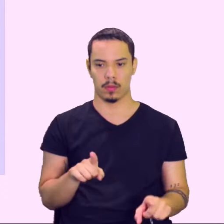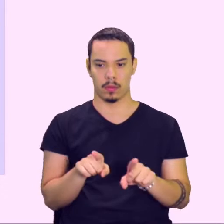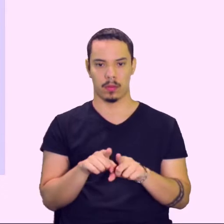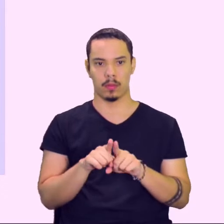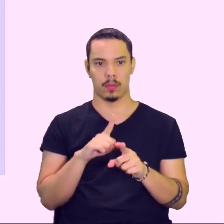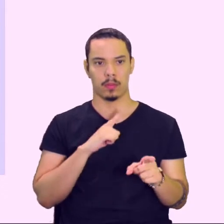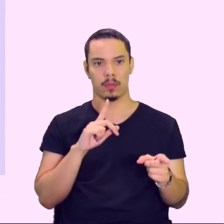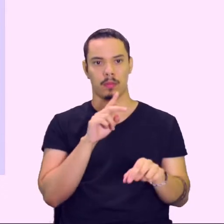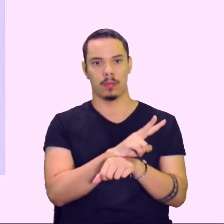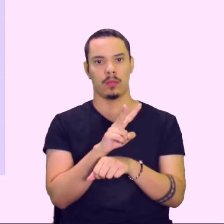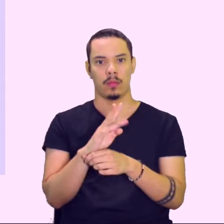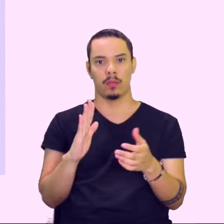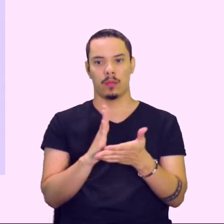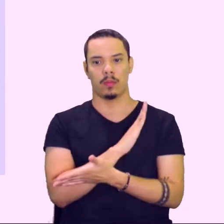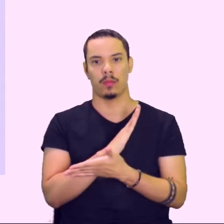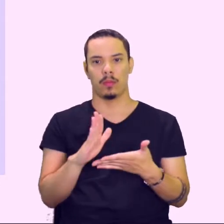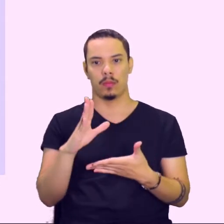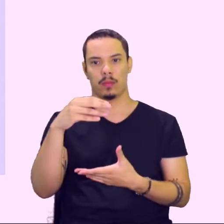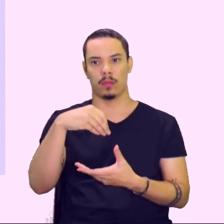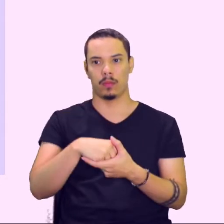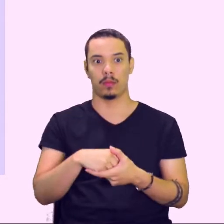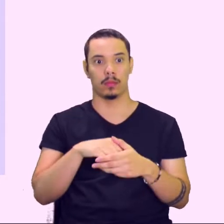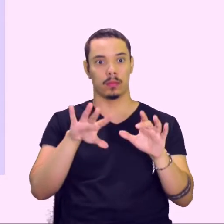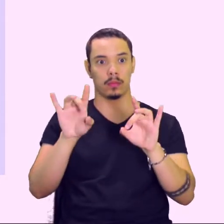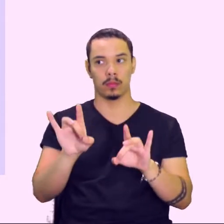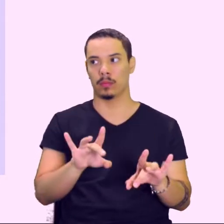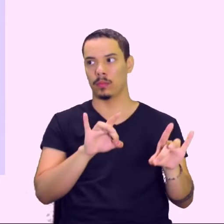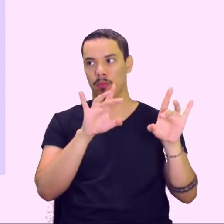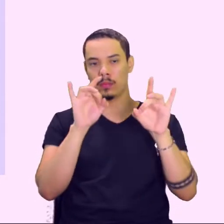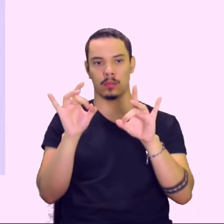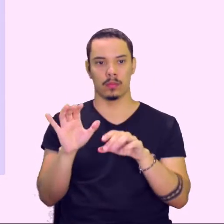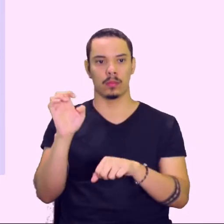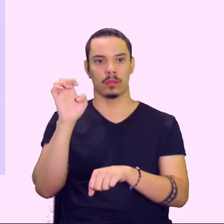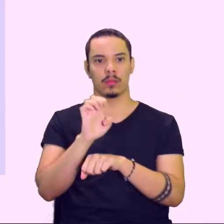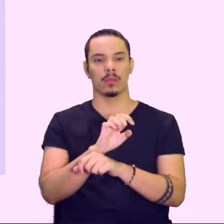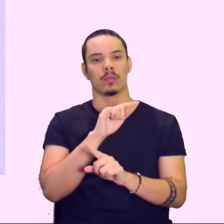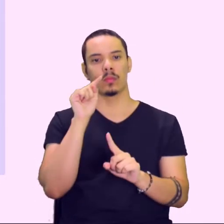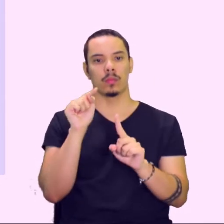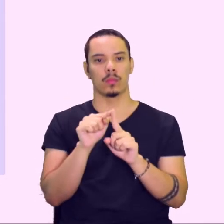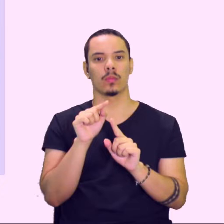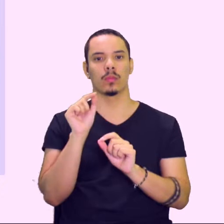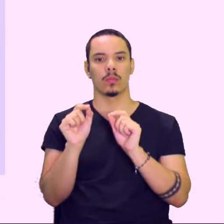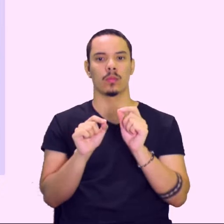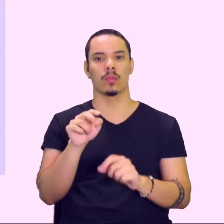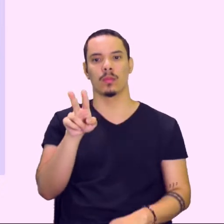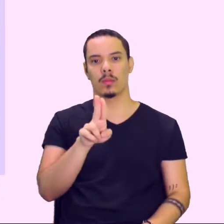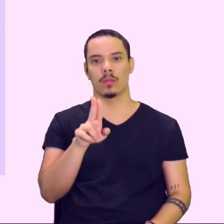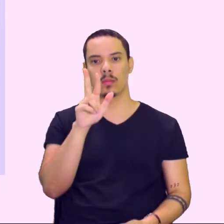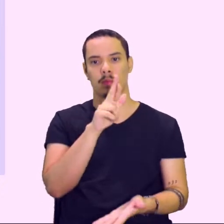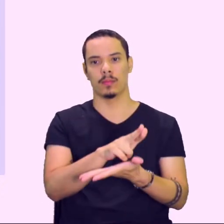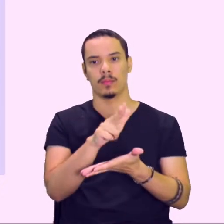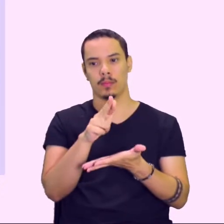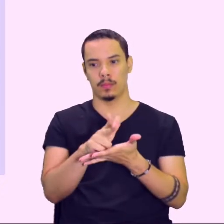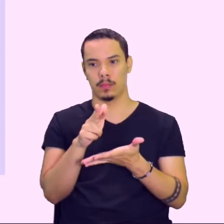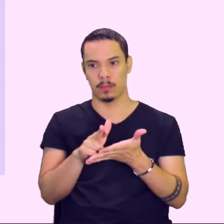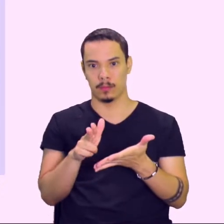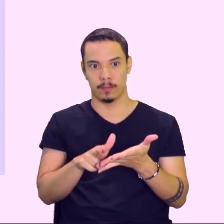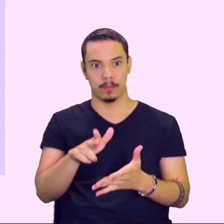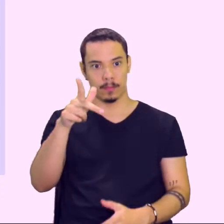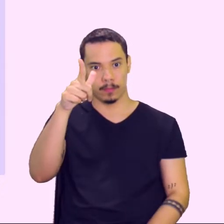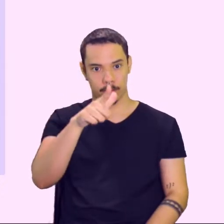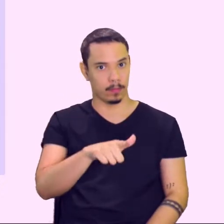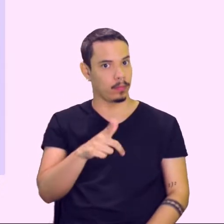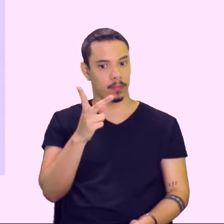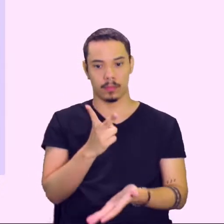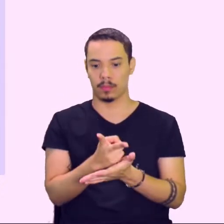espécies nativas com proteção especial do Estado. Seu objetivo básico é o uso múltiplo. Novamente, ó, sempre vai ter,